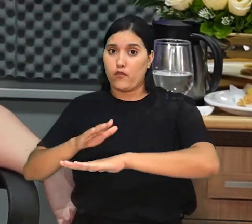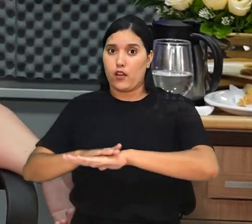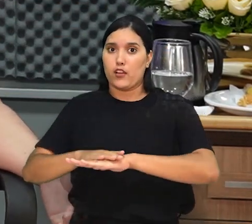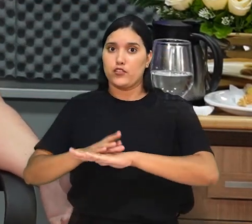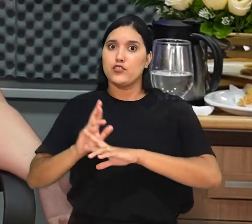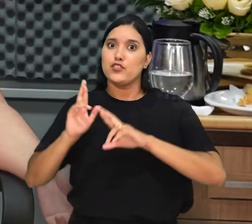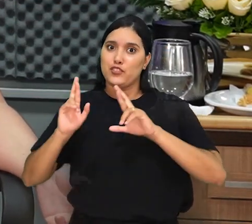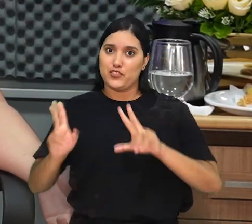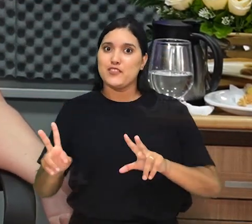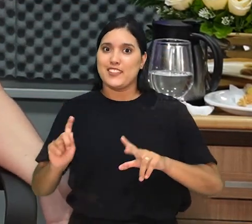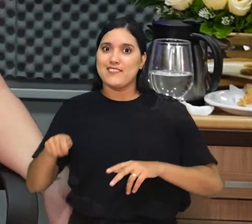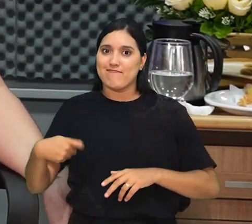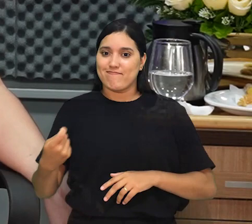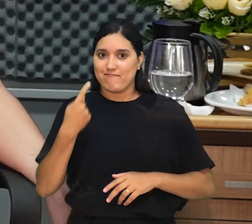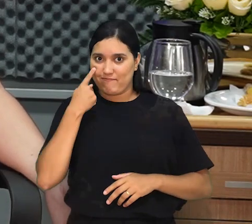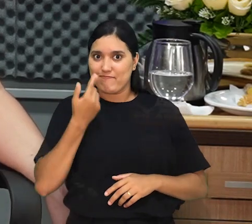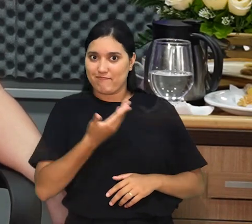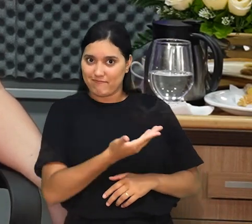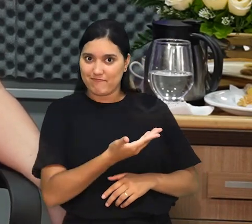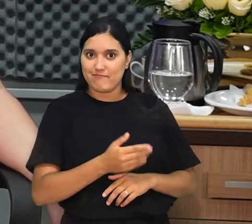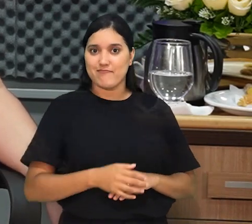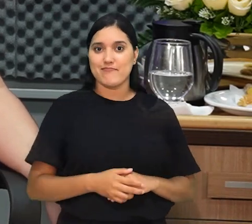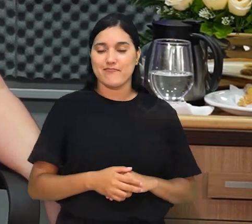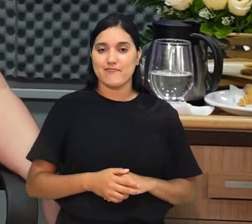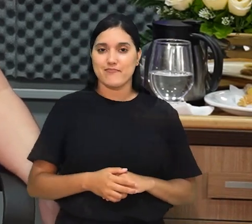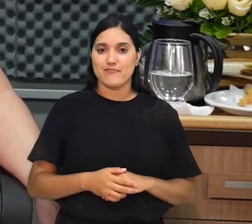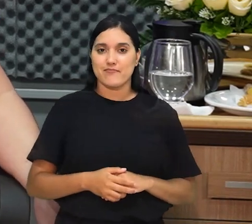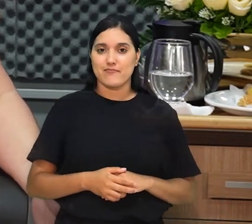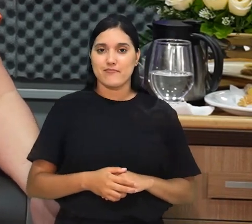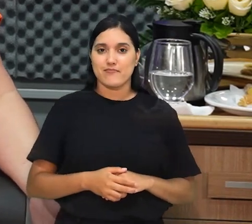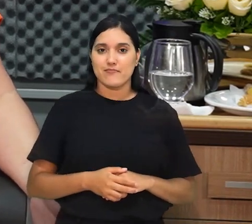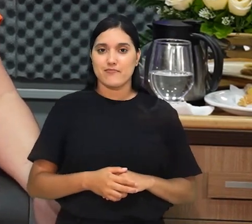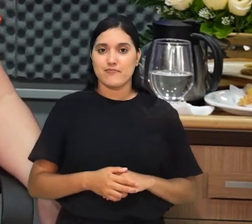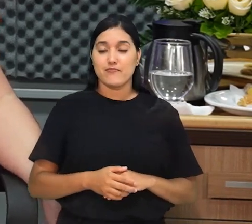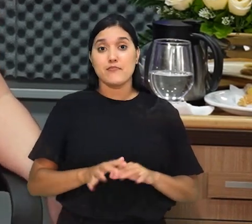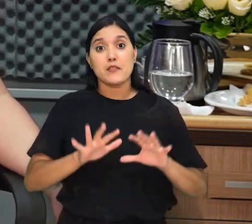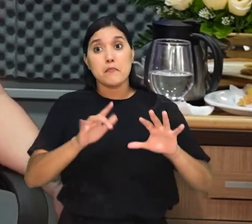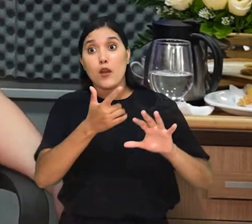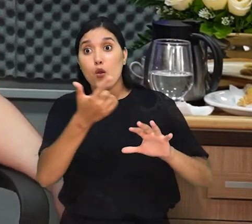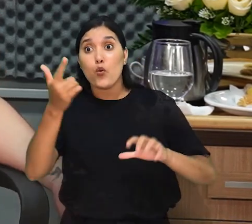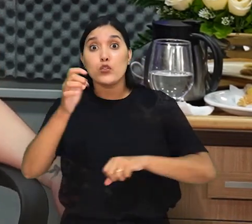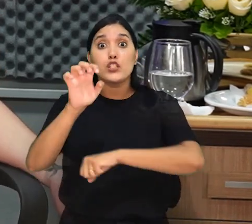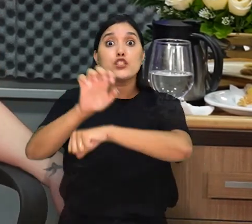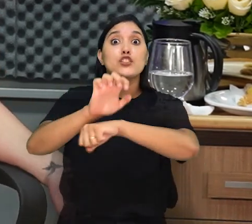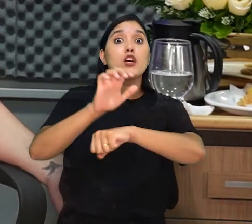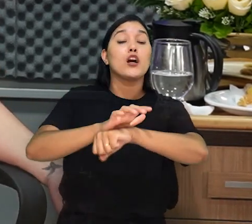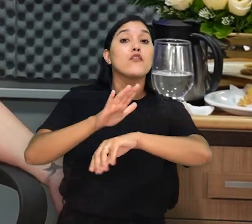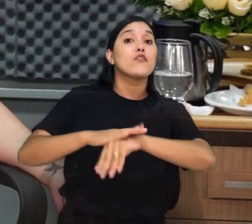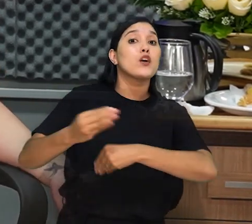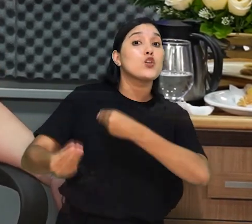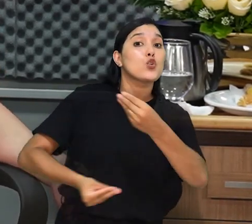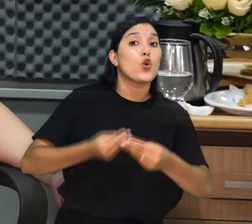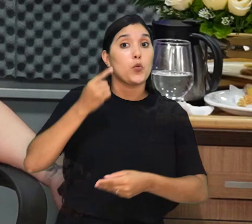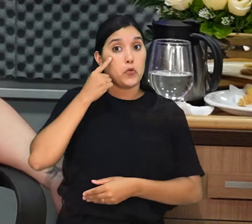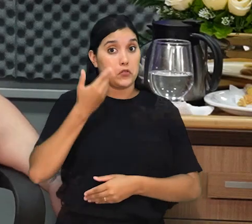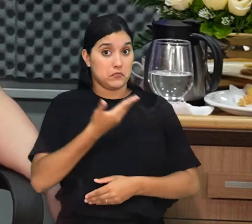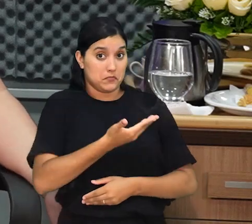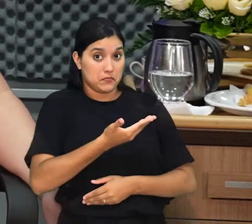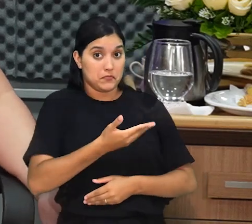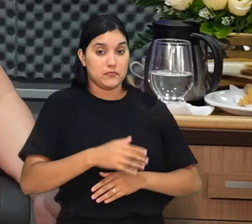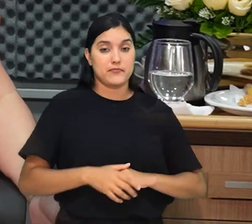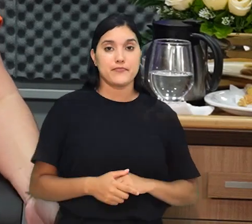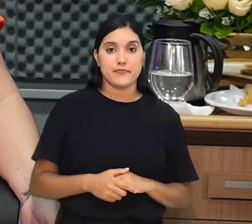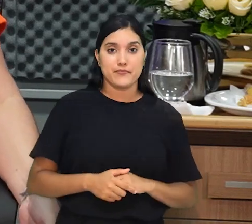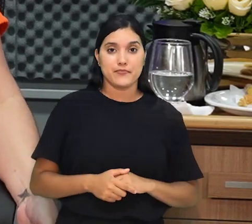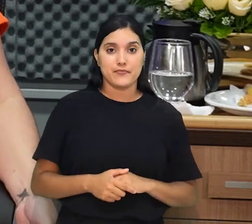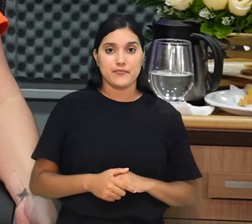eu e meu esposo, a gente faz assim. Não, a gente faz assim. E o certo não, em outros estados sofre